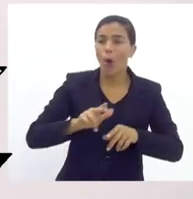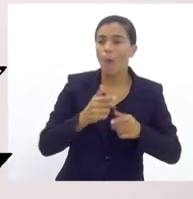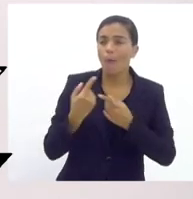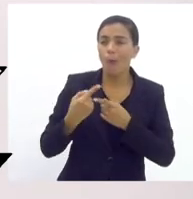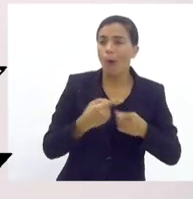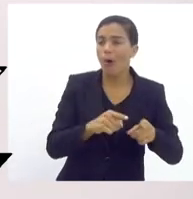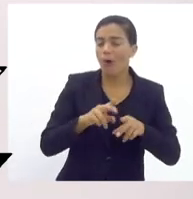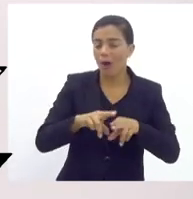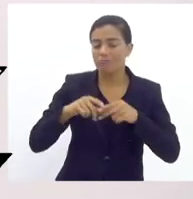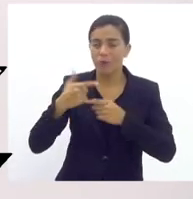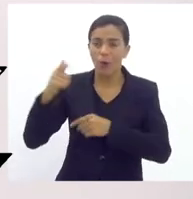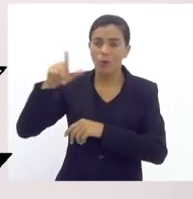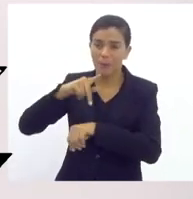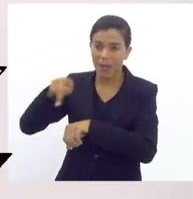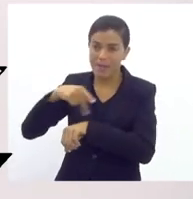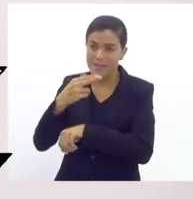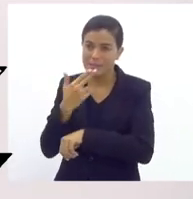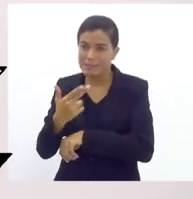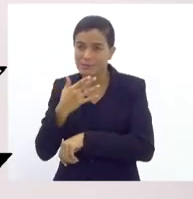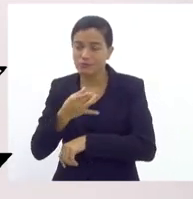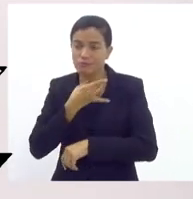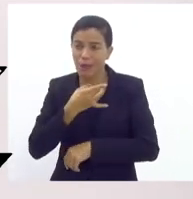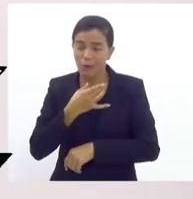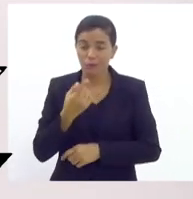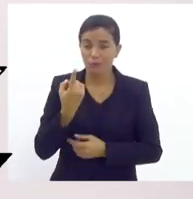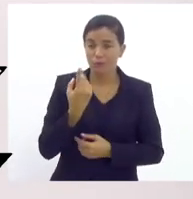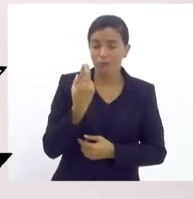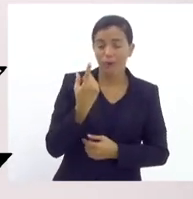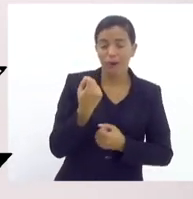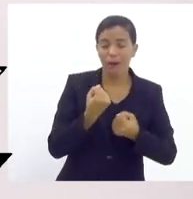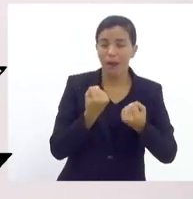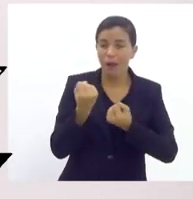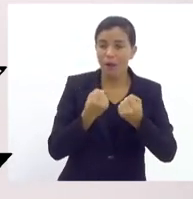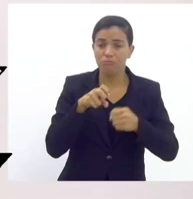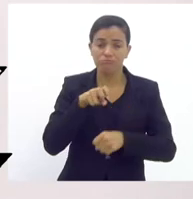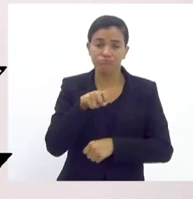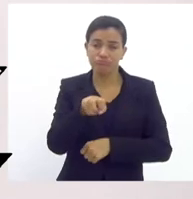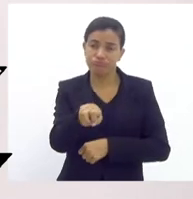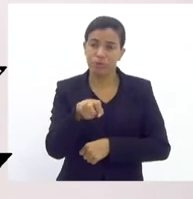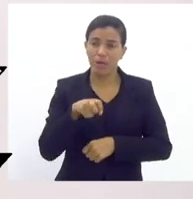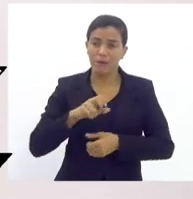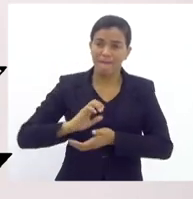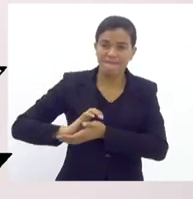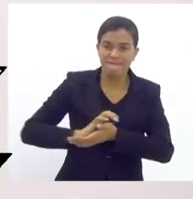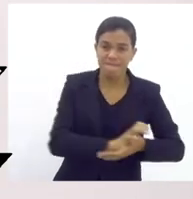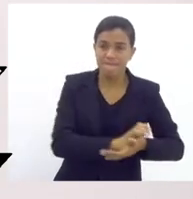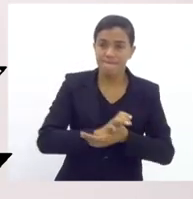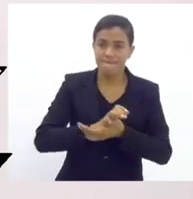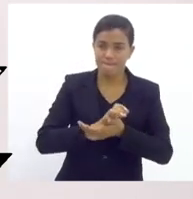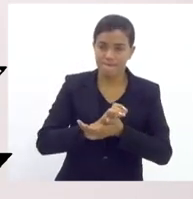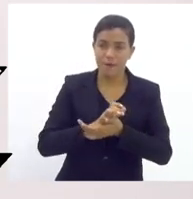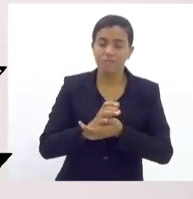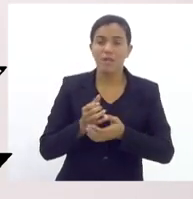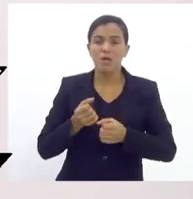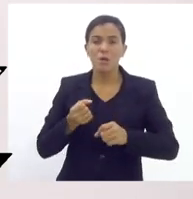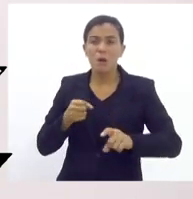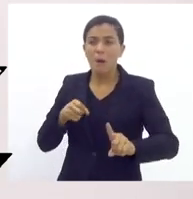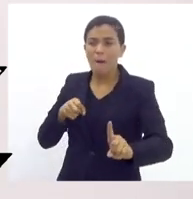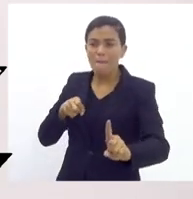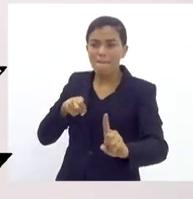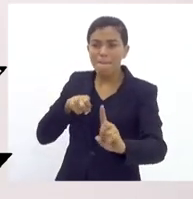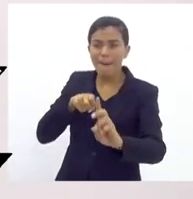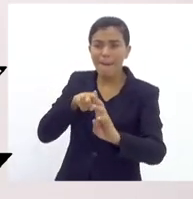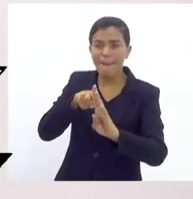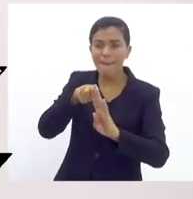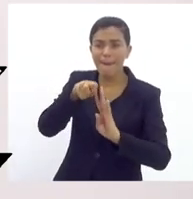há alguns dias né um carro no episódio de xenofobia passou por cima de 17